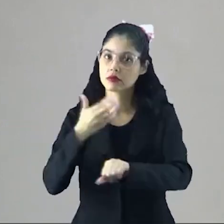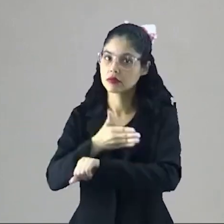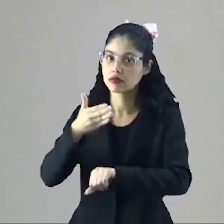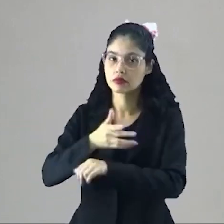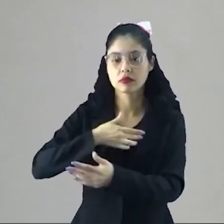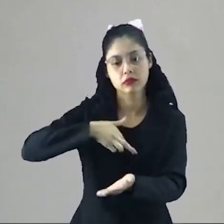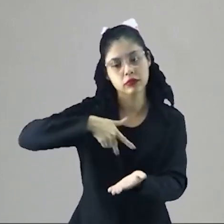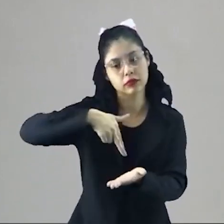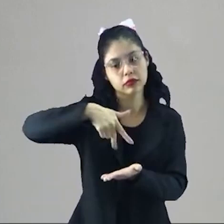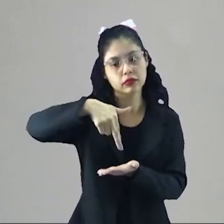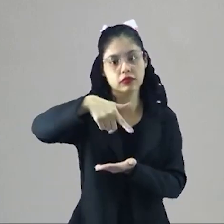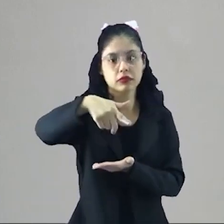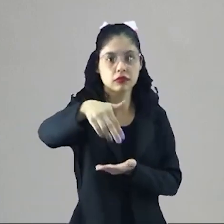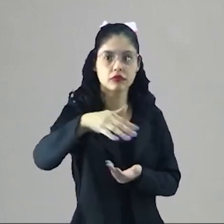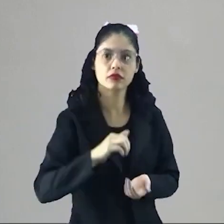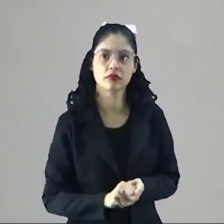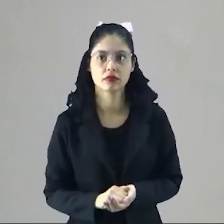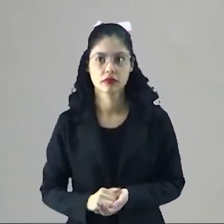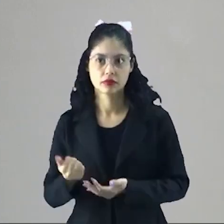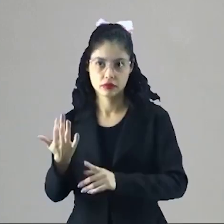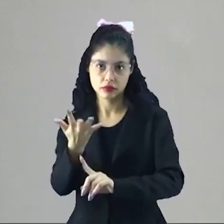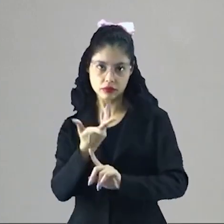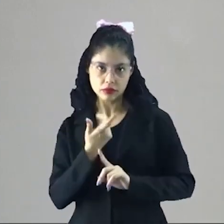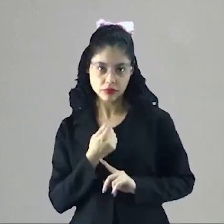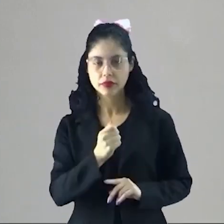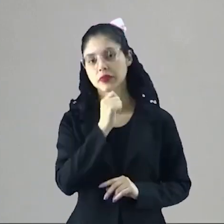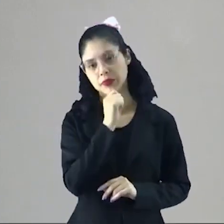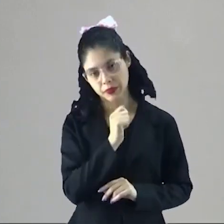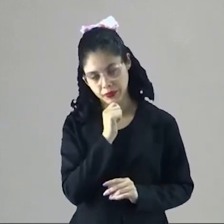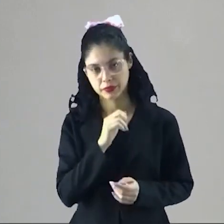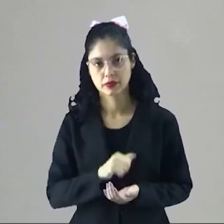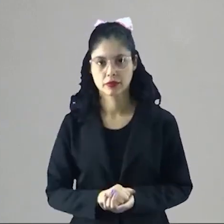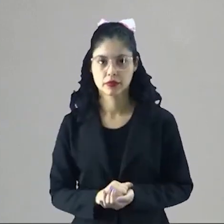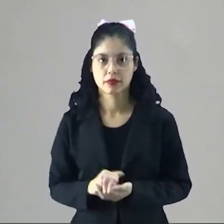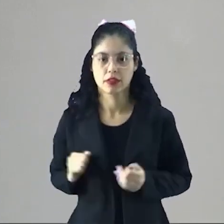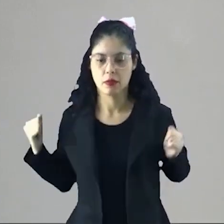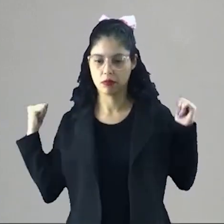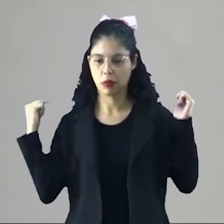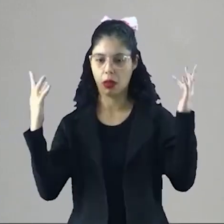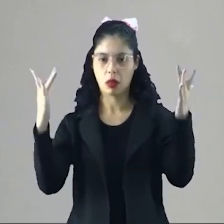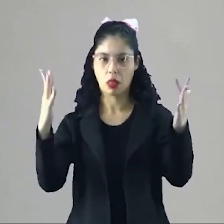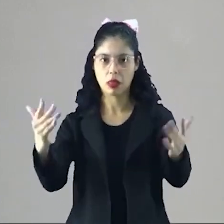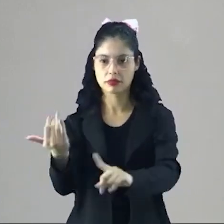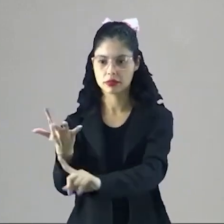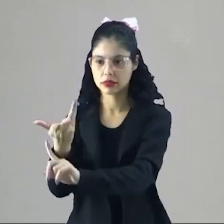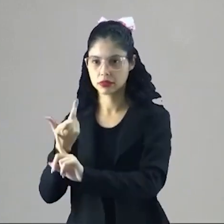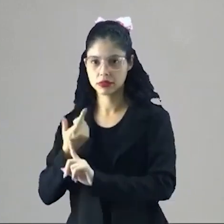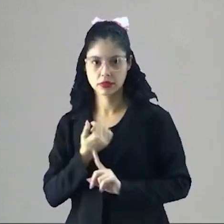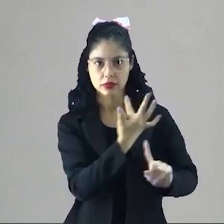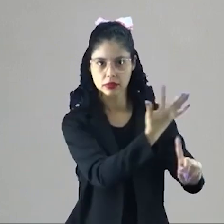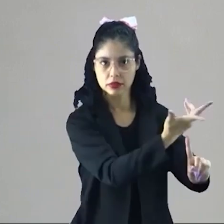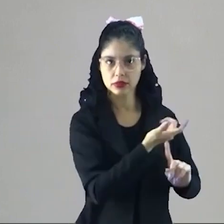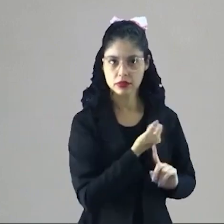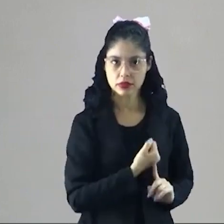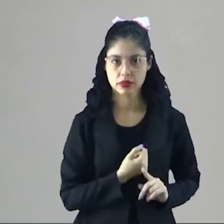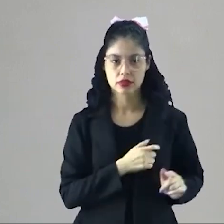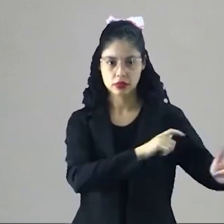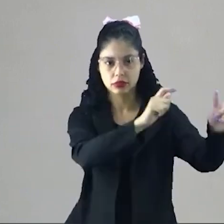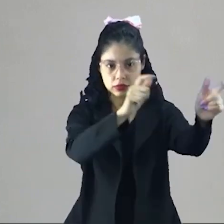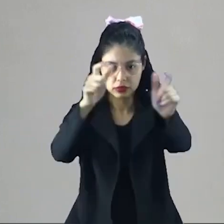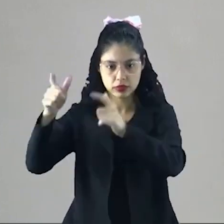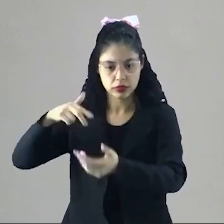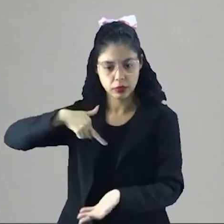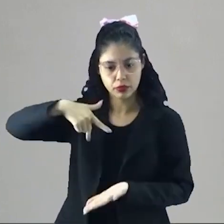visitante, caminha por entre essas artes, caminha por entre esses elementos que o artista espalhou no